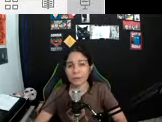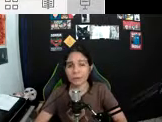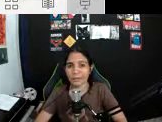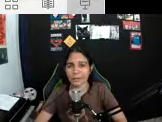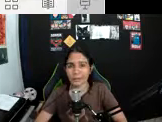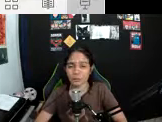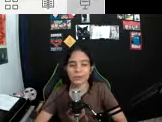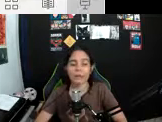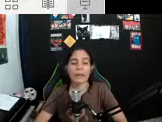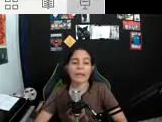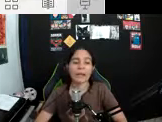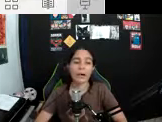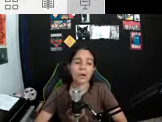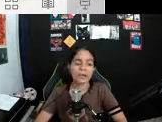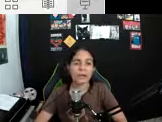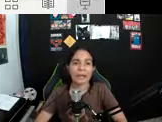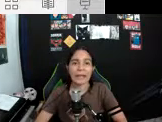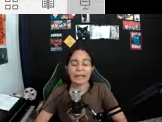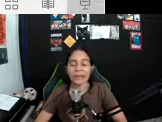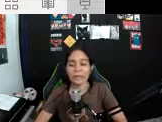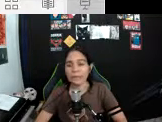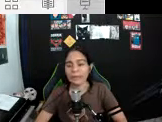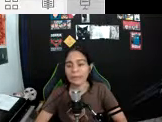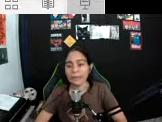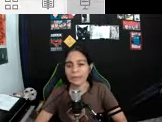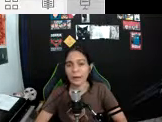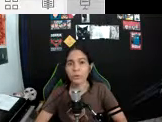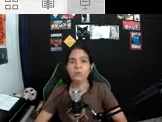alguns setores da saúde, onde